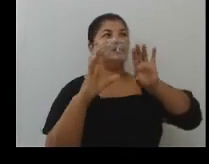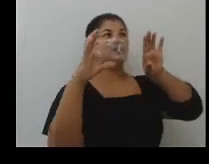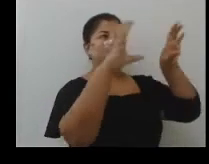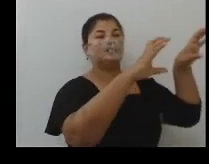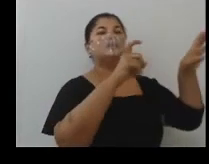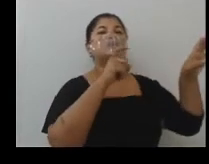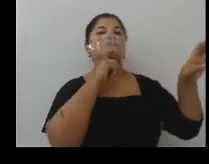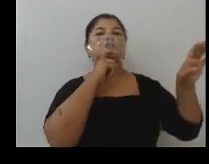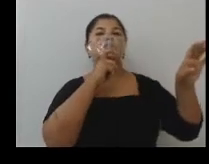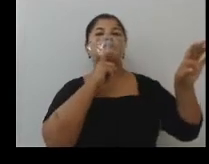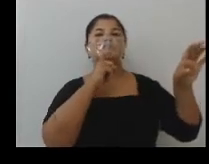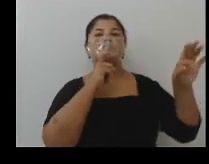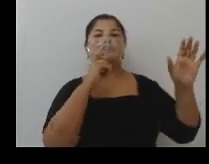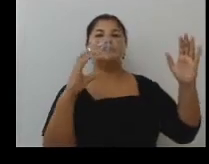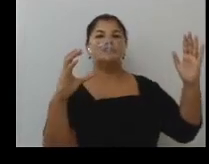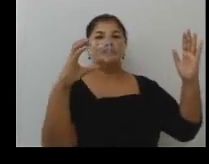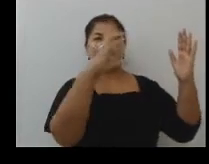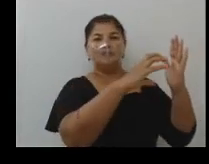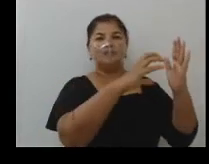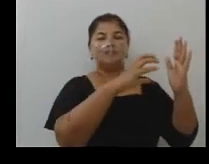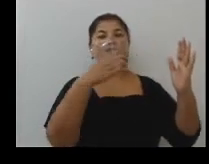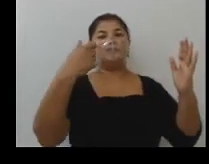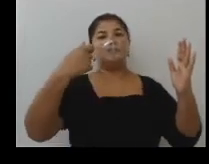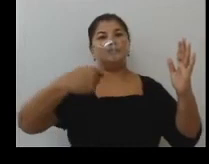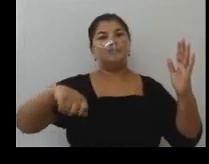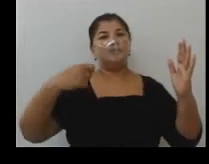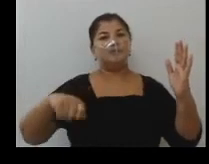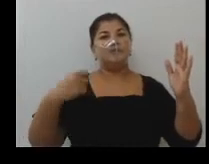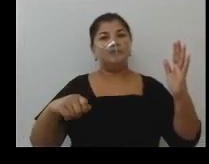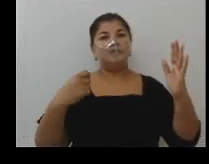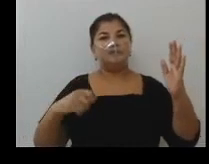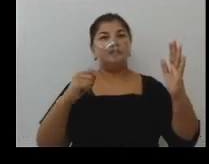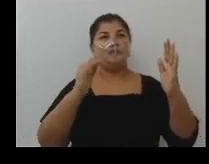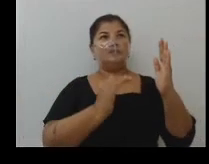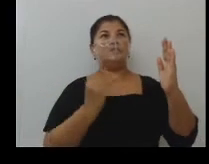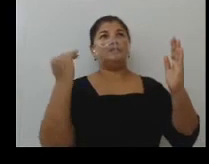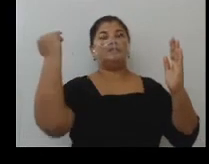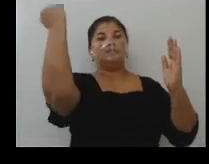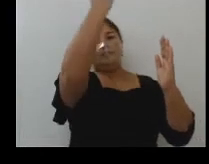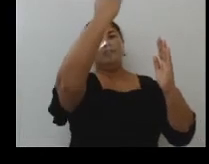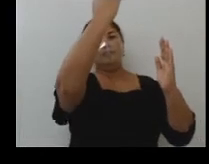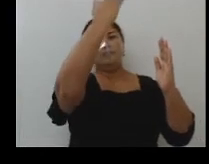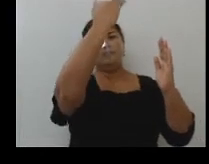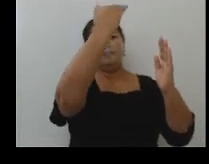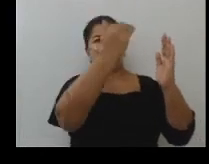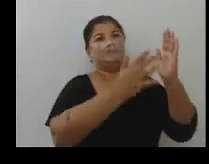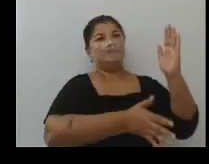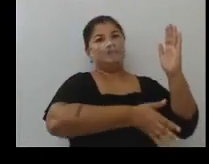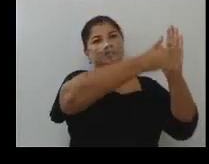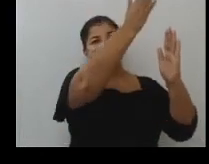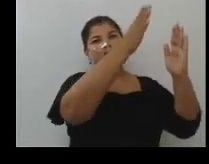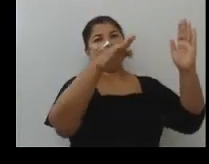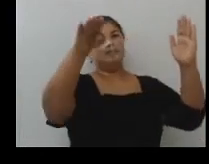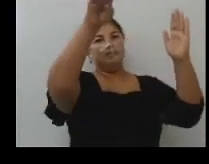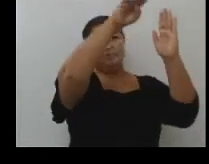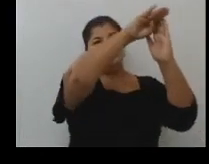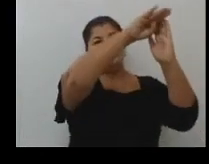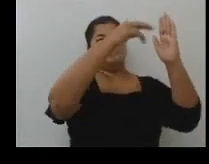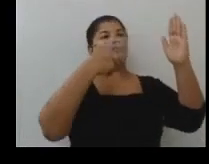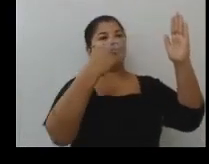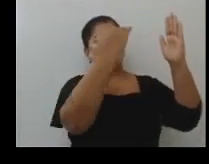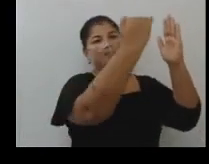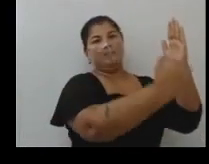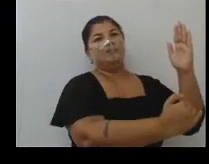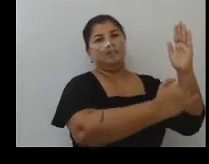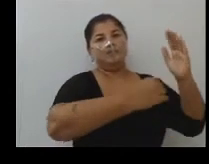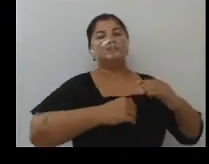é sugerido que ele seja sempre colocado na parte superior da parede do cômodo.